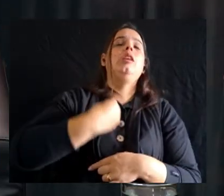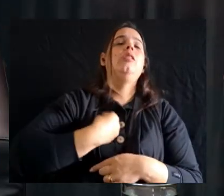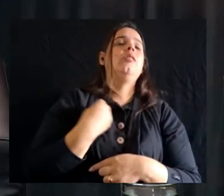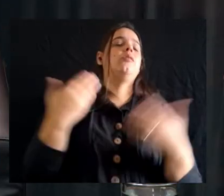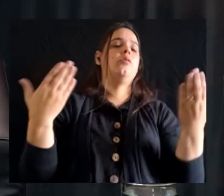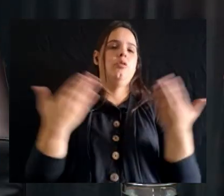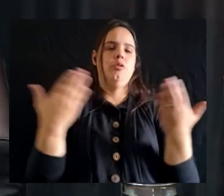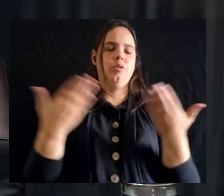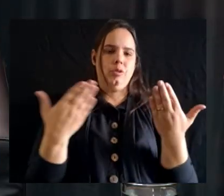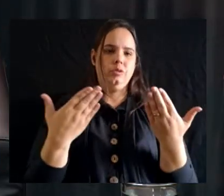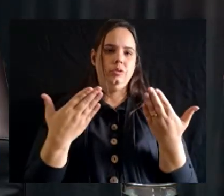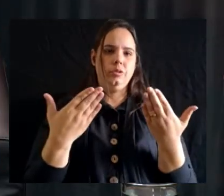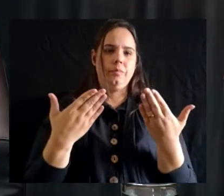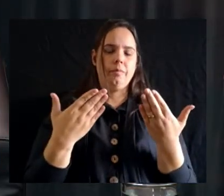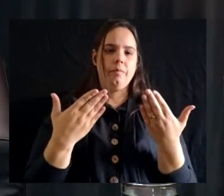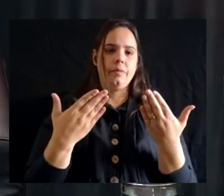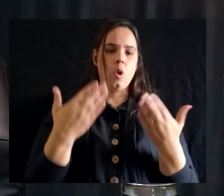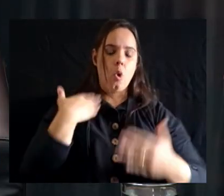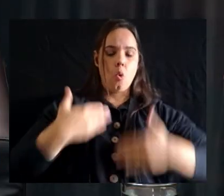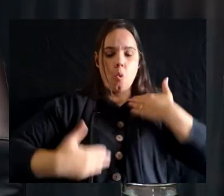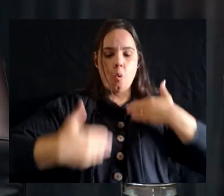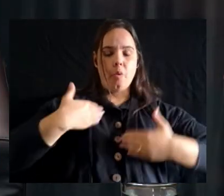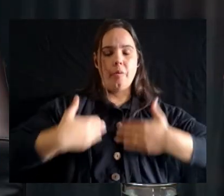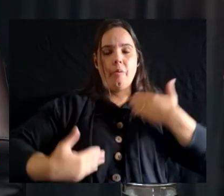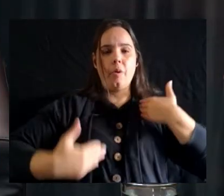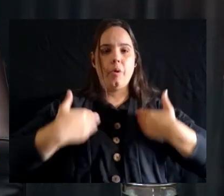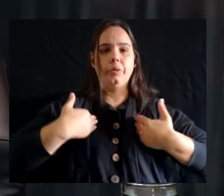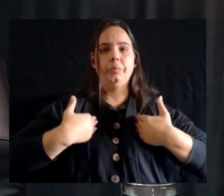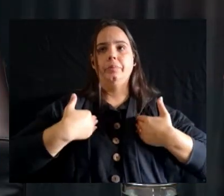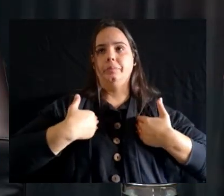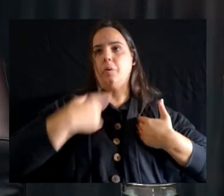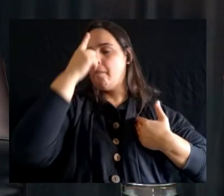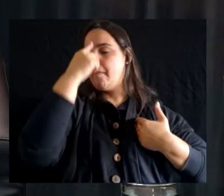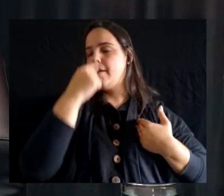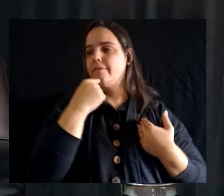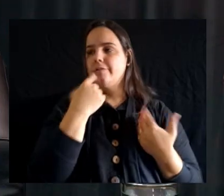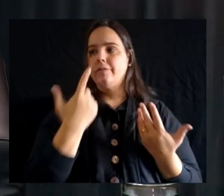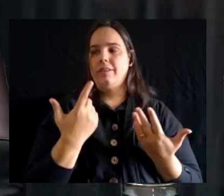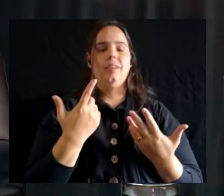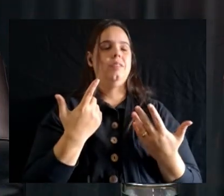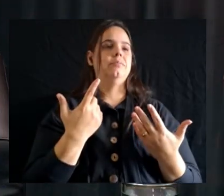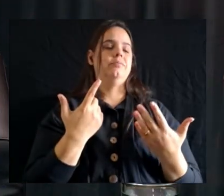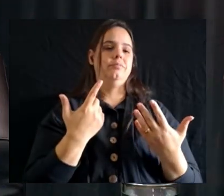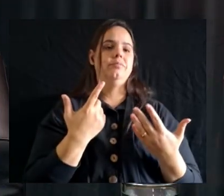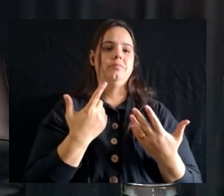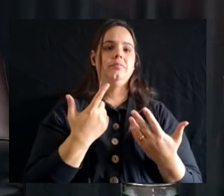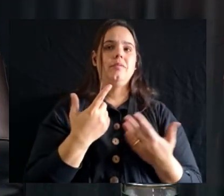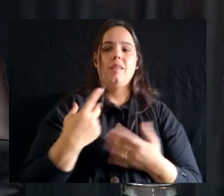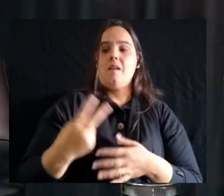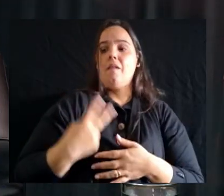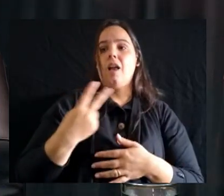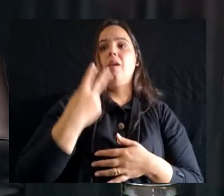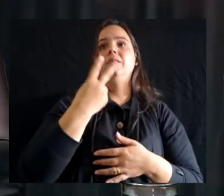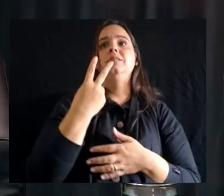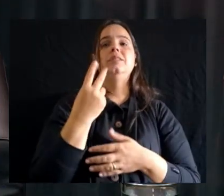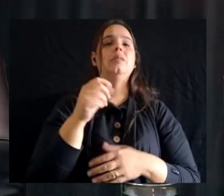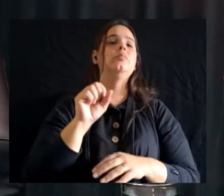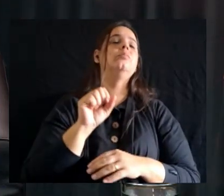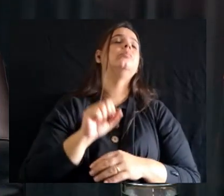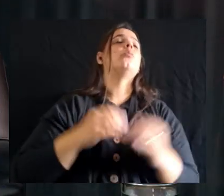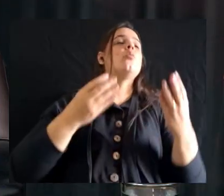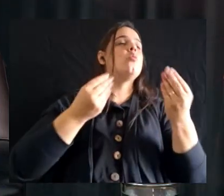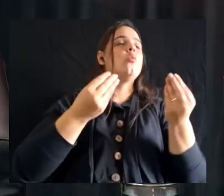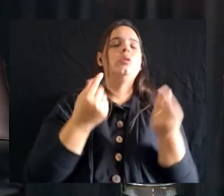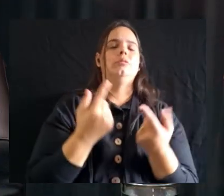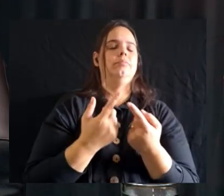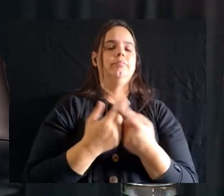que a própria essência ali, né, em termos de personalidade, enfim.